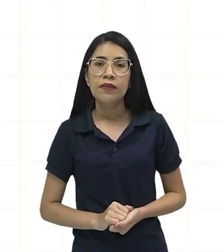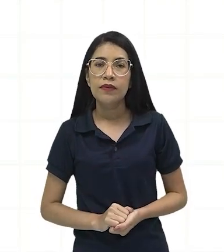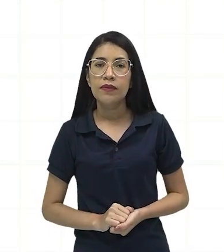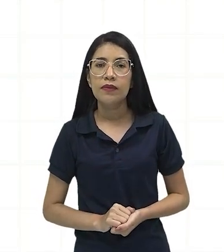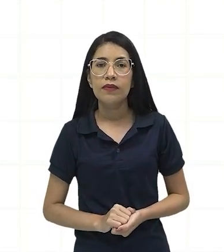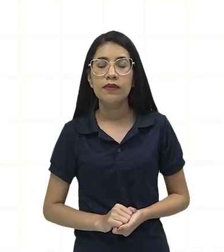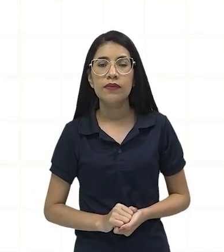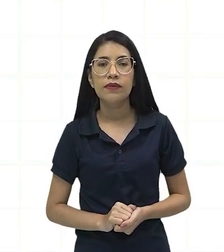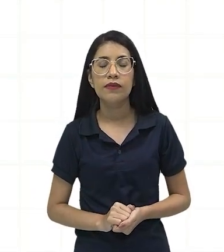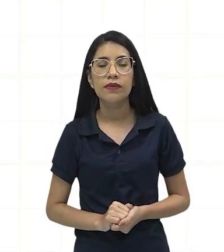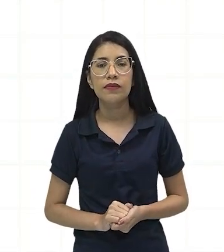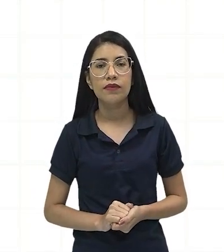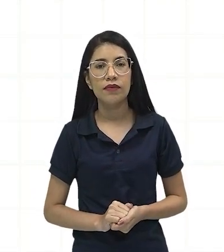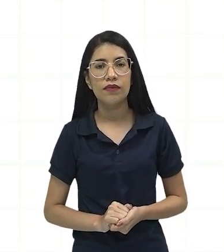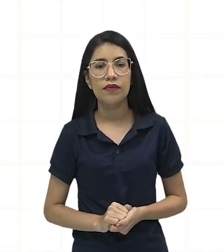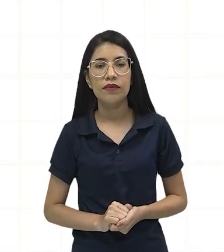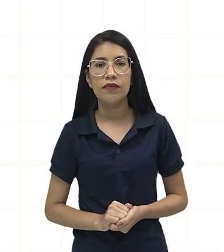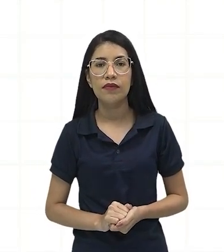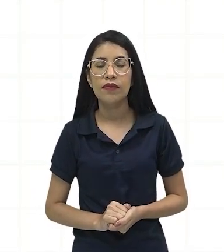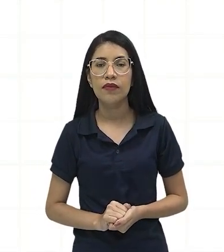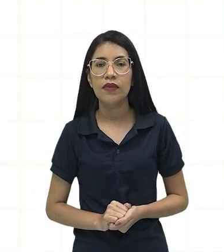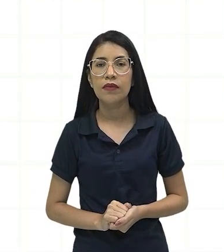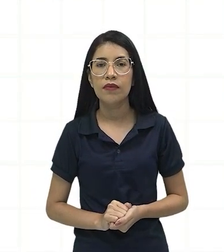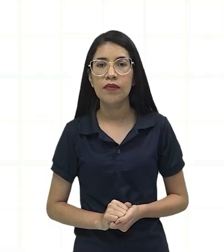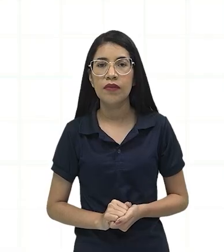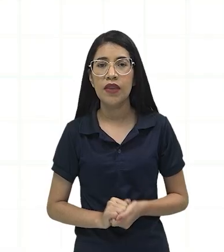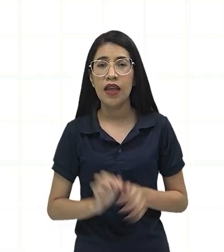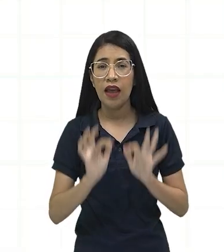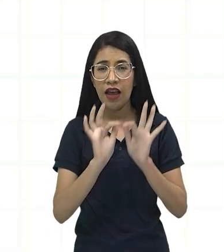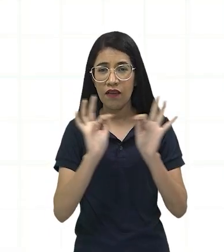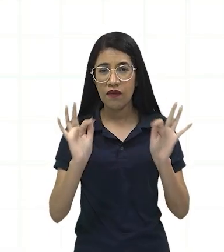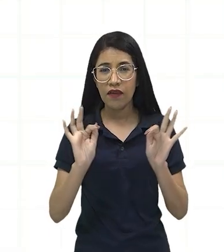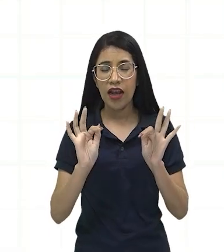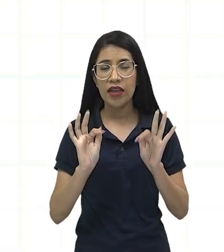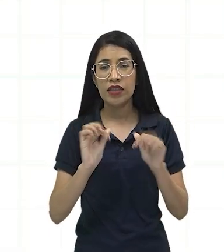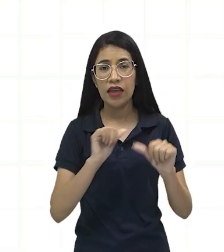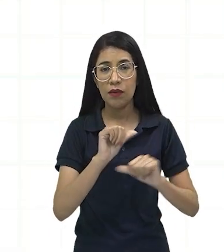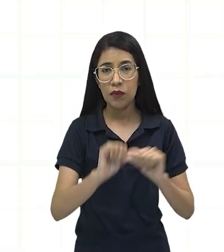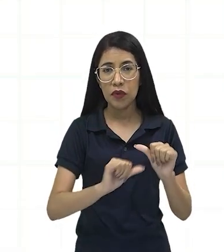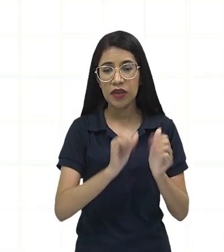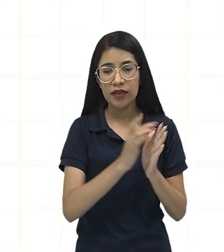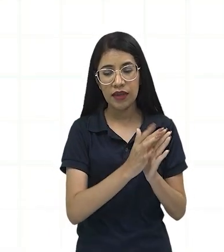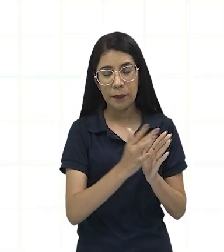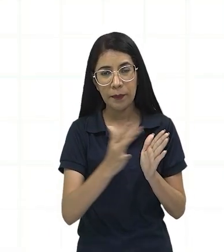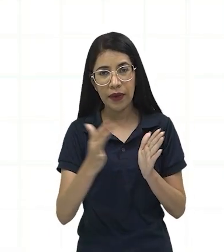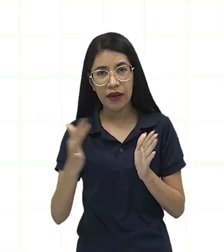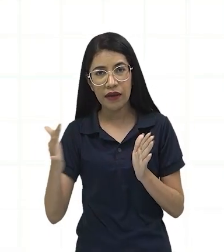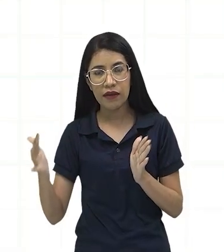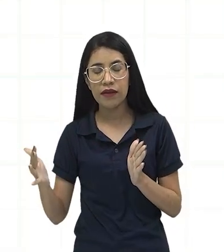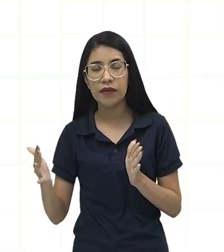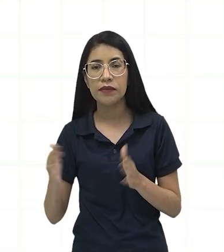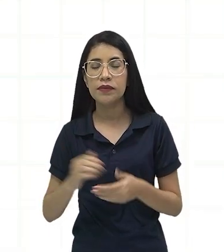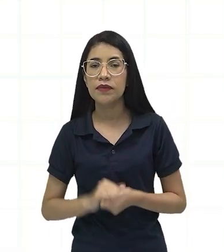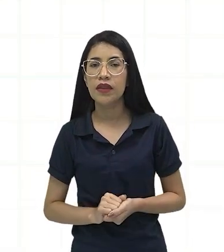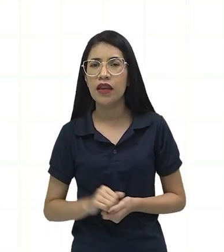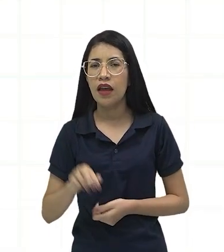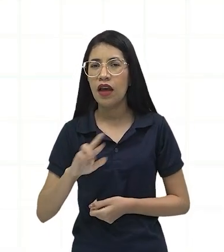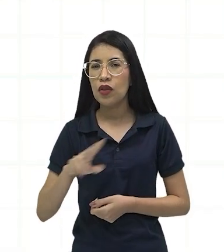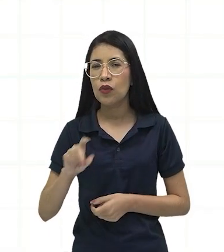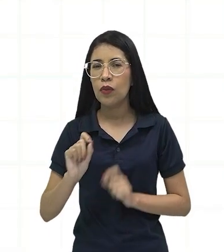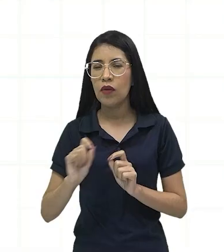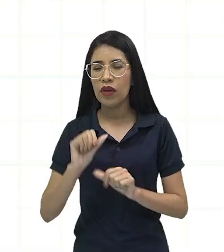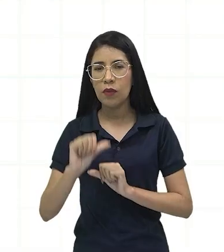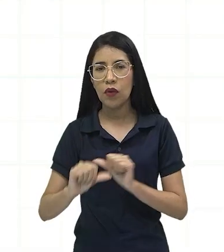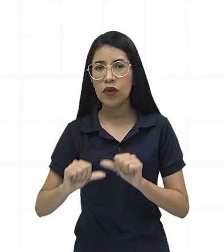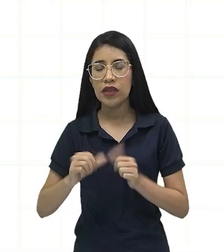nessa parte que diz que são alterações de longo prazo. Não são alterações